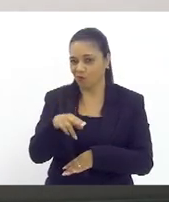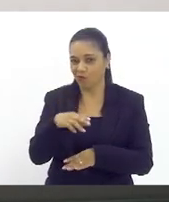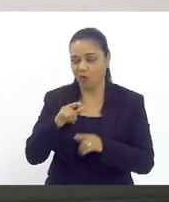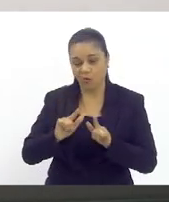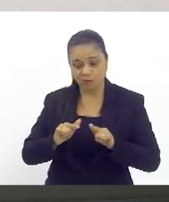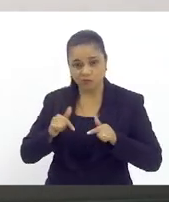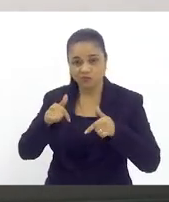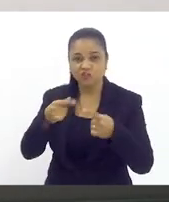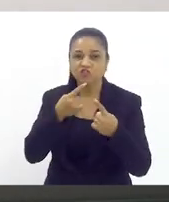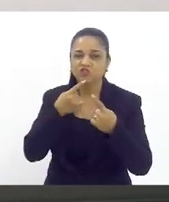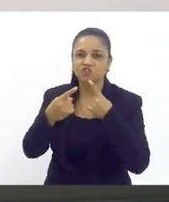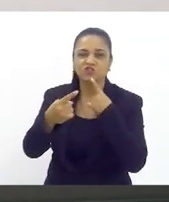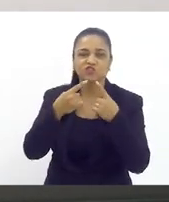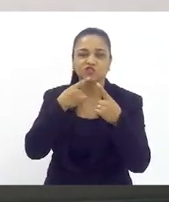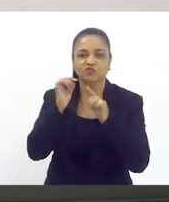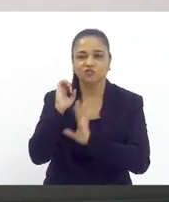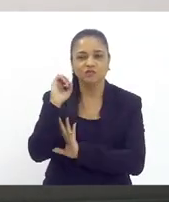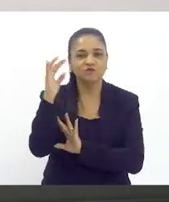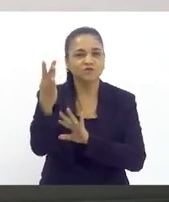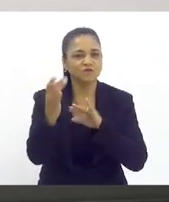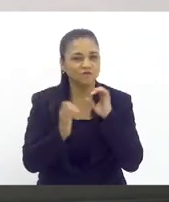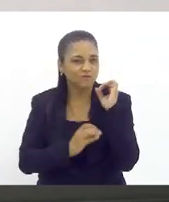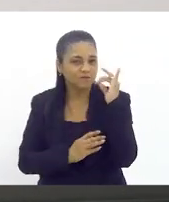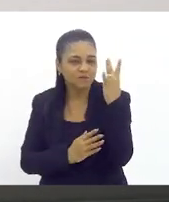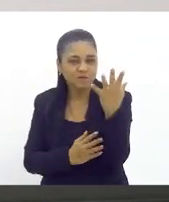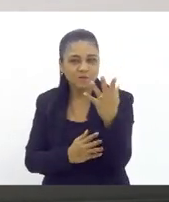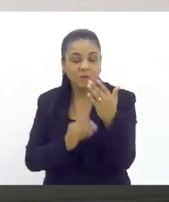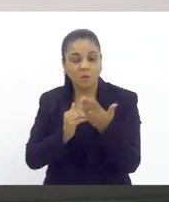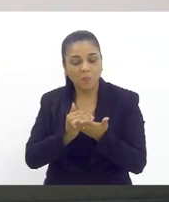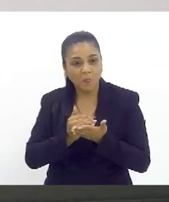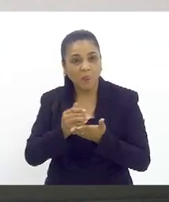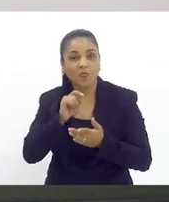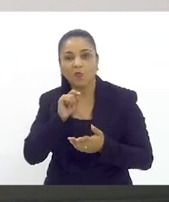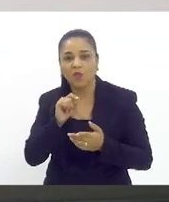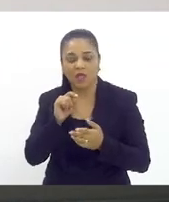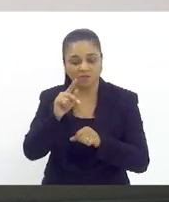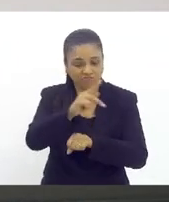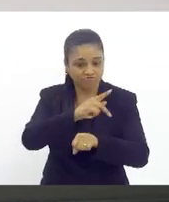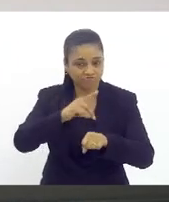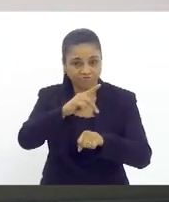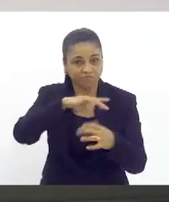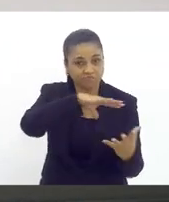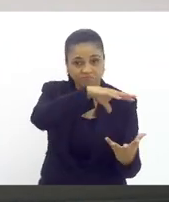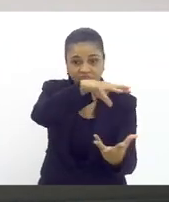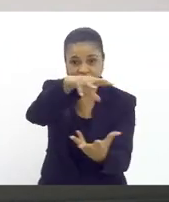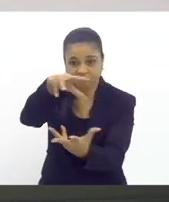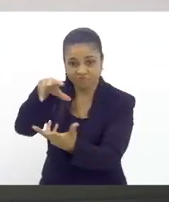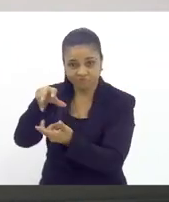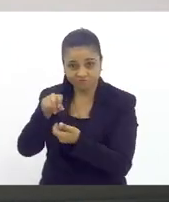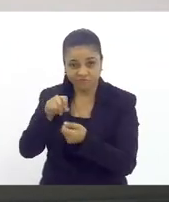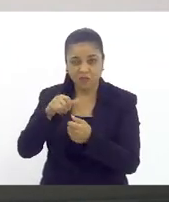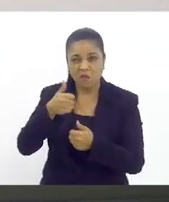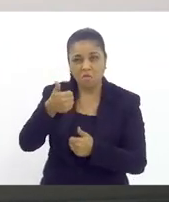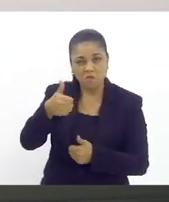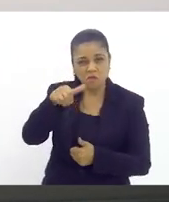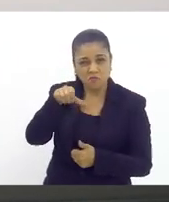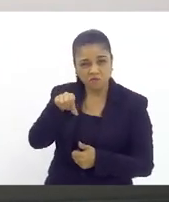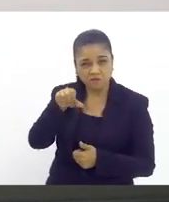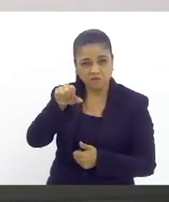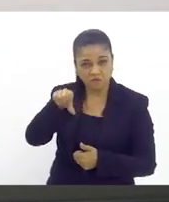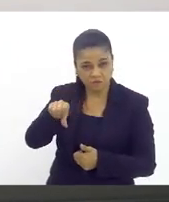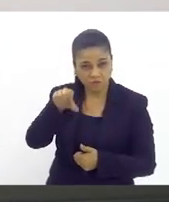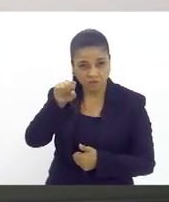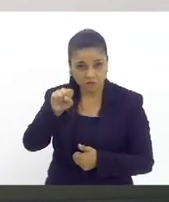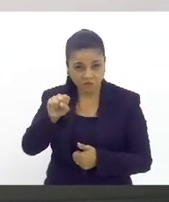iniciativa do Diálogo Florestal diálogo Florestal ela é uma iniciativa internacional que existe desde 1998